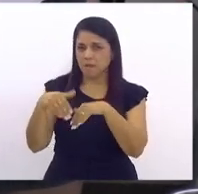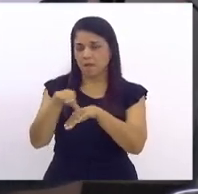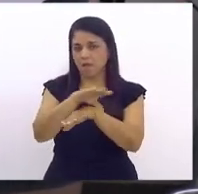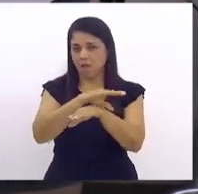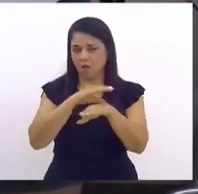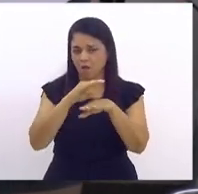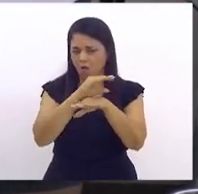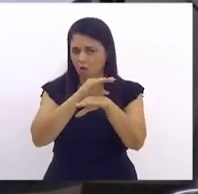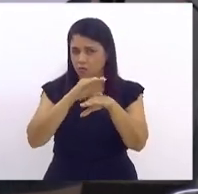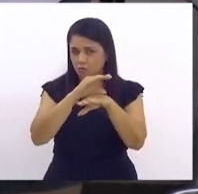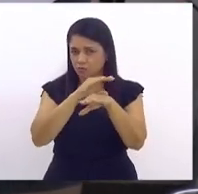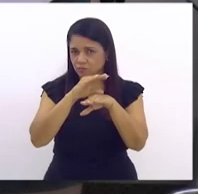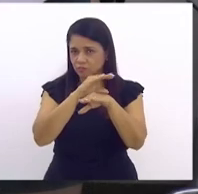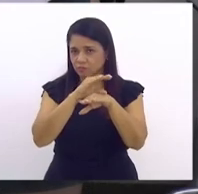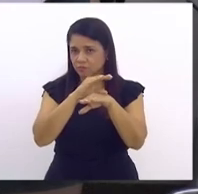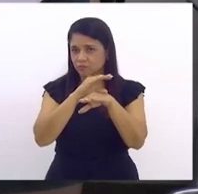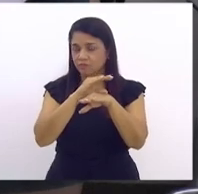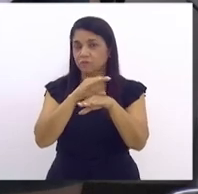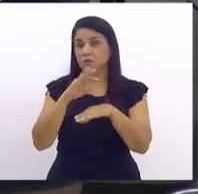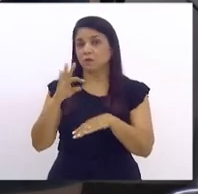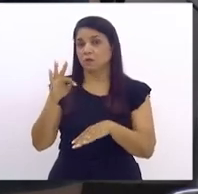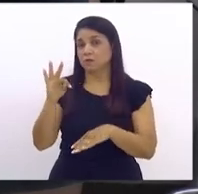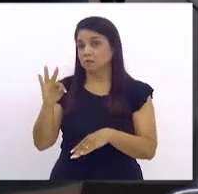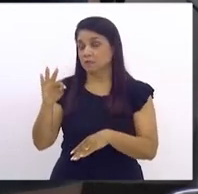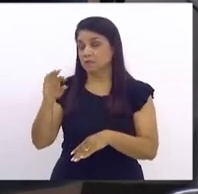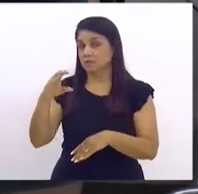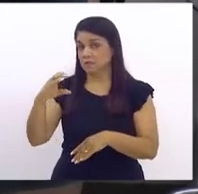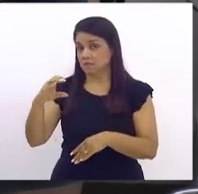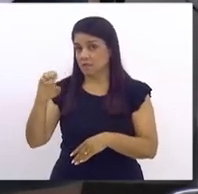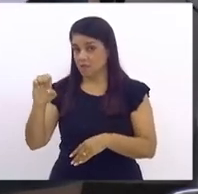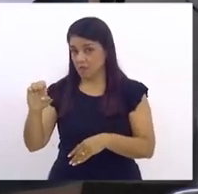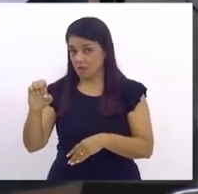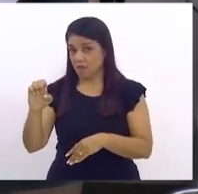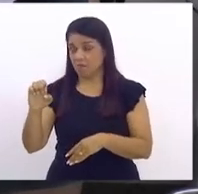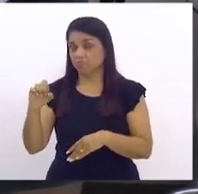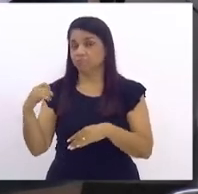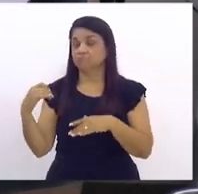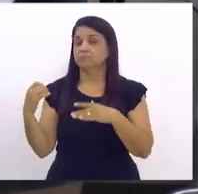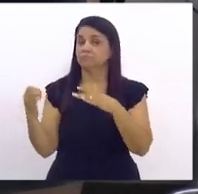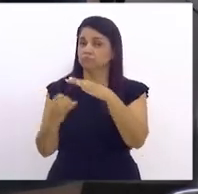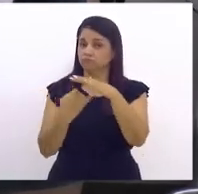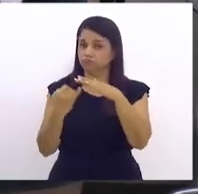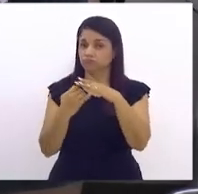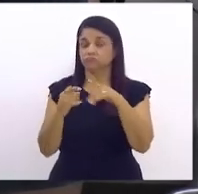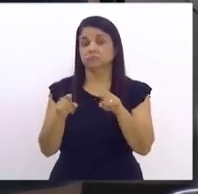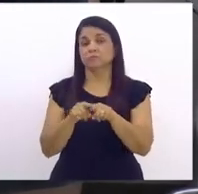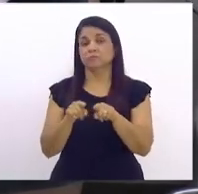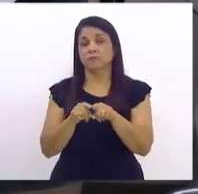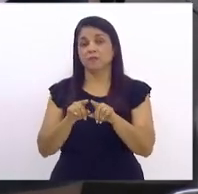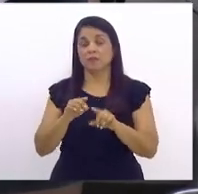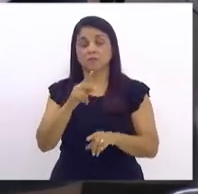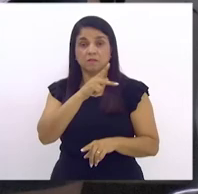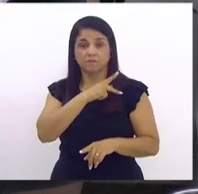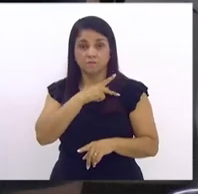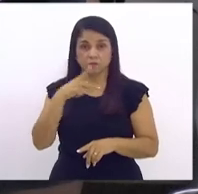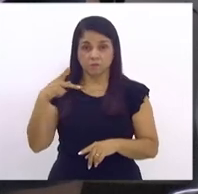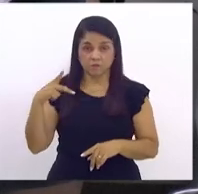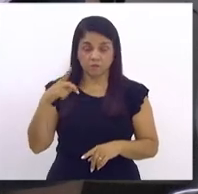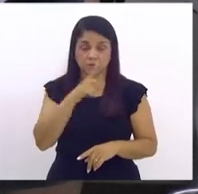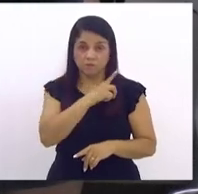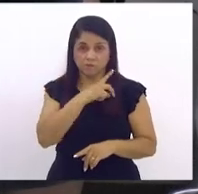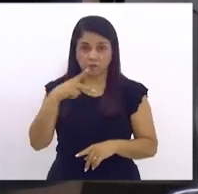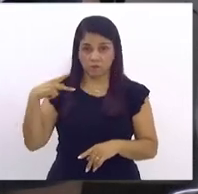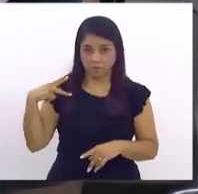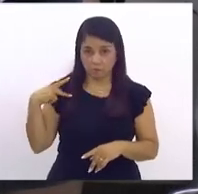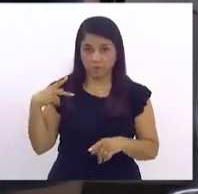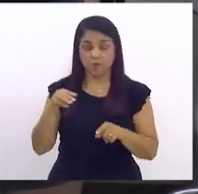constitucional, o TCE é um poder, a Defensoria é um poder, o Ministério Público é